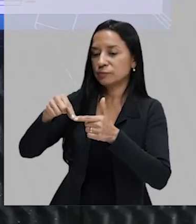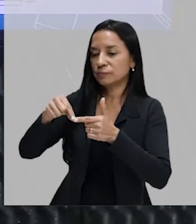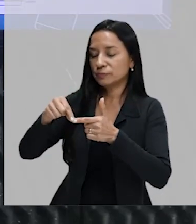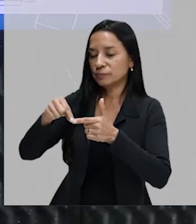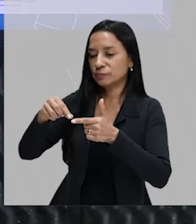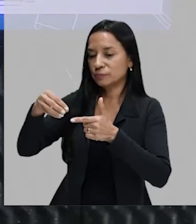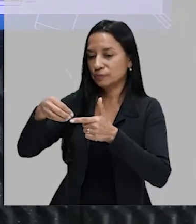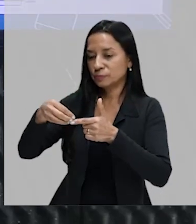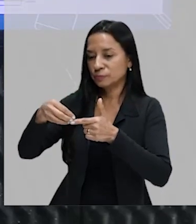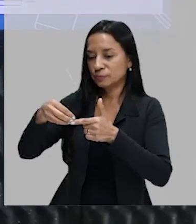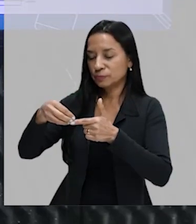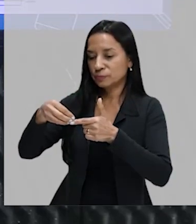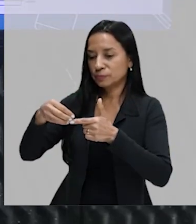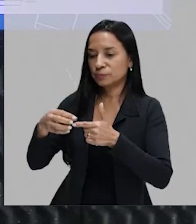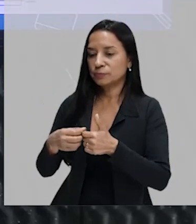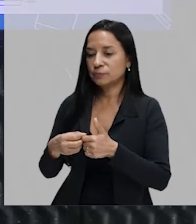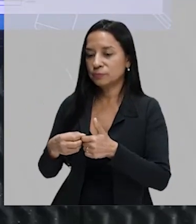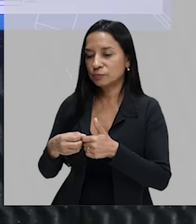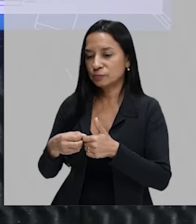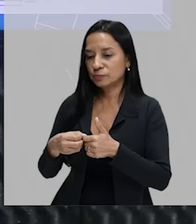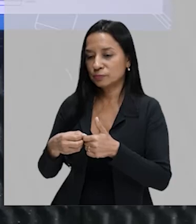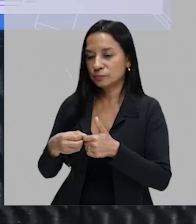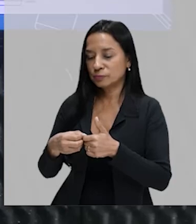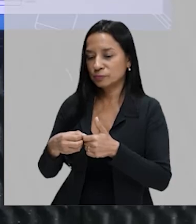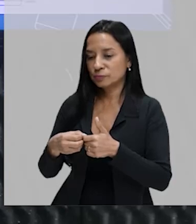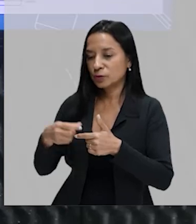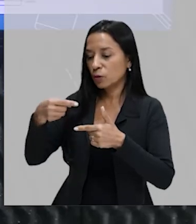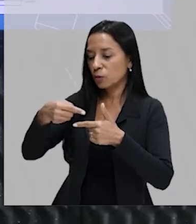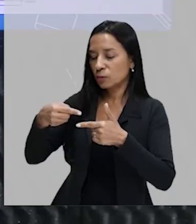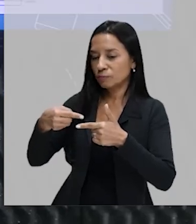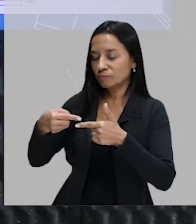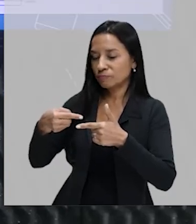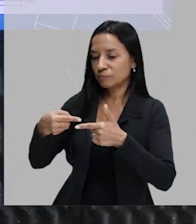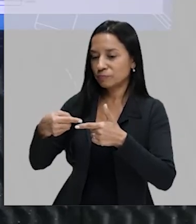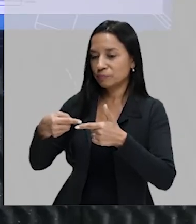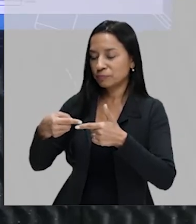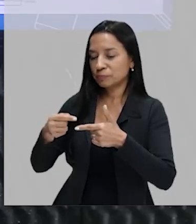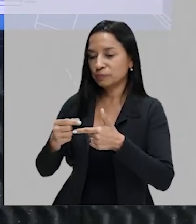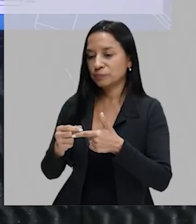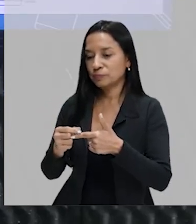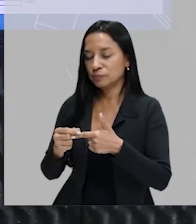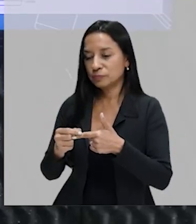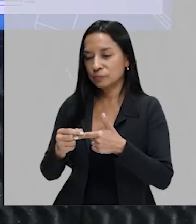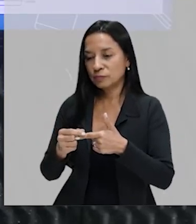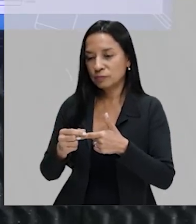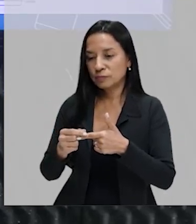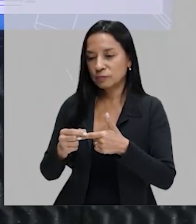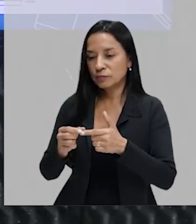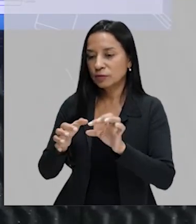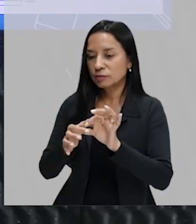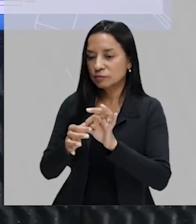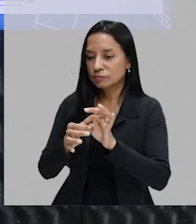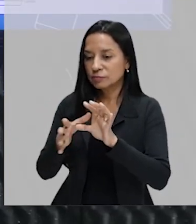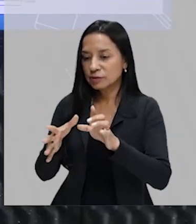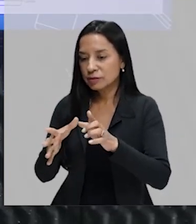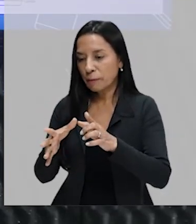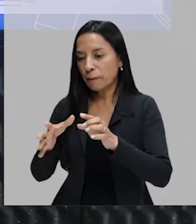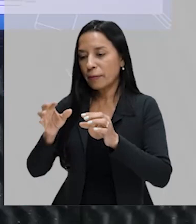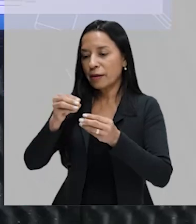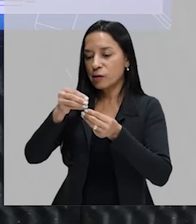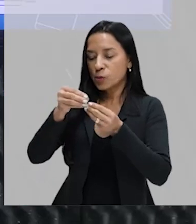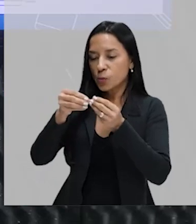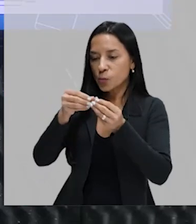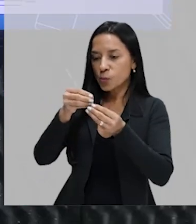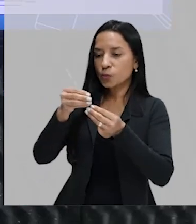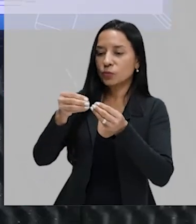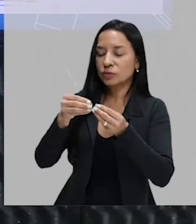das vesículas seminais, que ficam uma de cada lado aqui, ó, da próstata. Então, elas liberam o líquido seminal